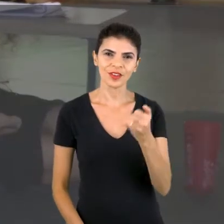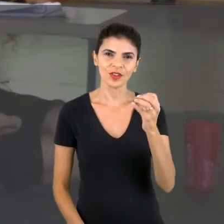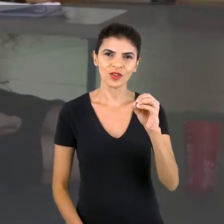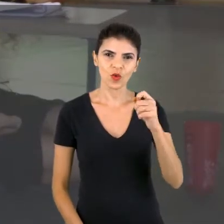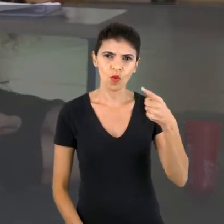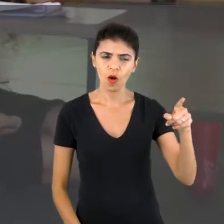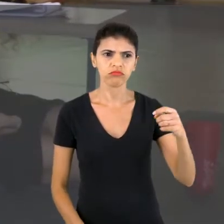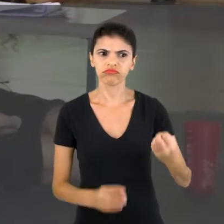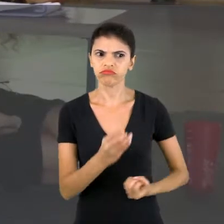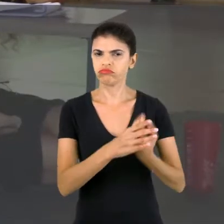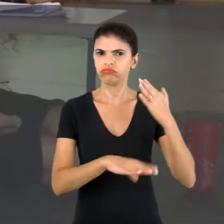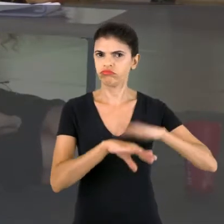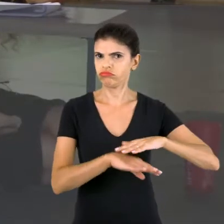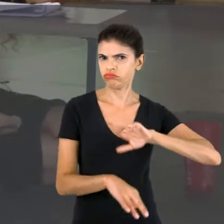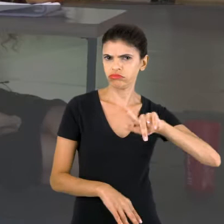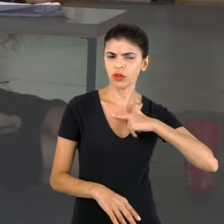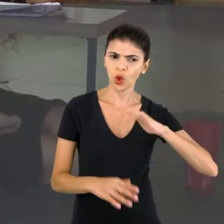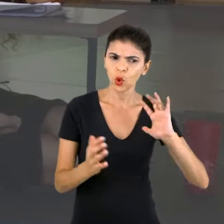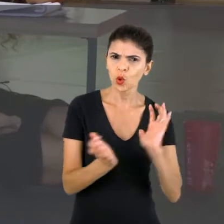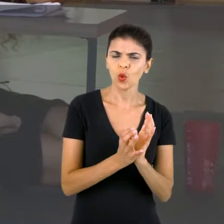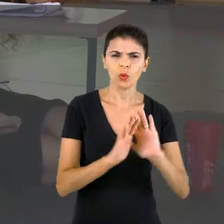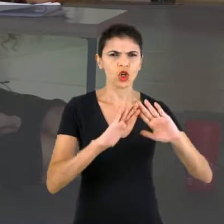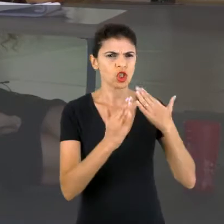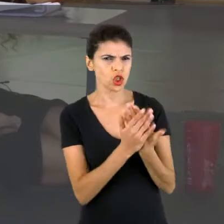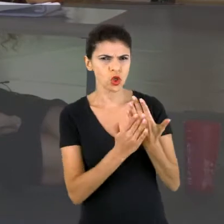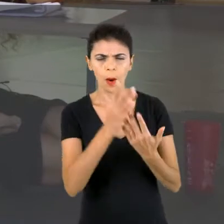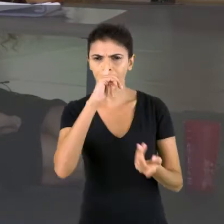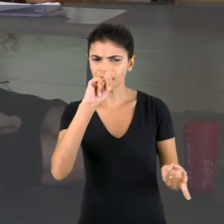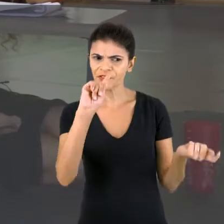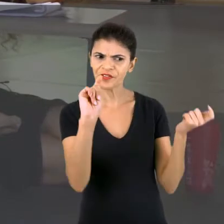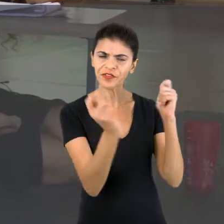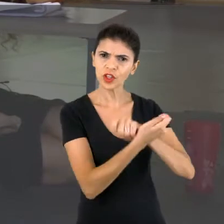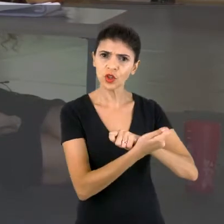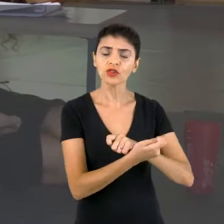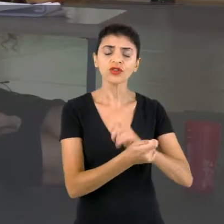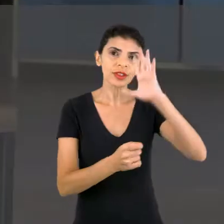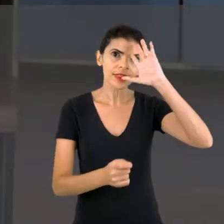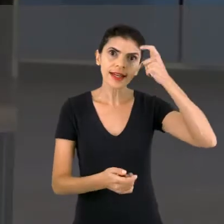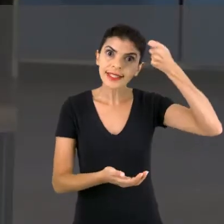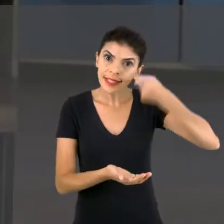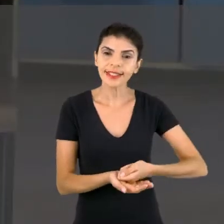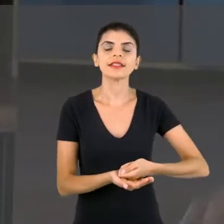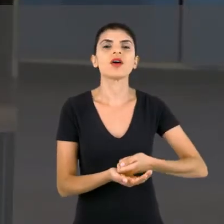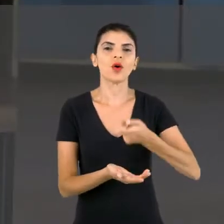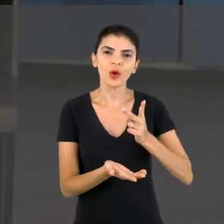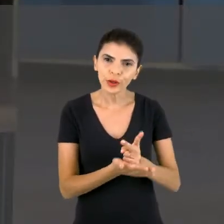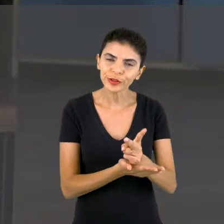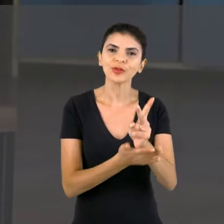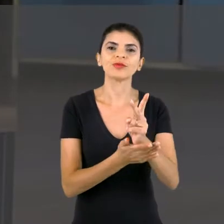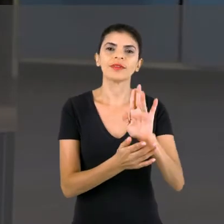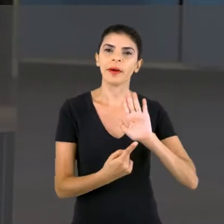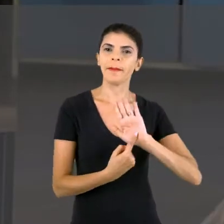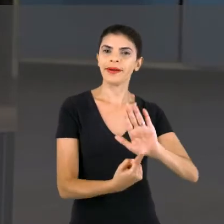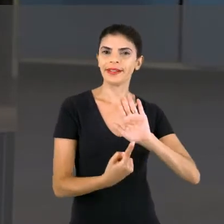gente não era uma companhia ainda, a gente era uma turma da escola. A gente virou uma companhia quando a gente decidiu